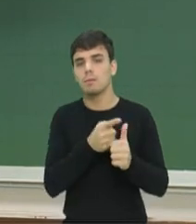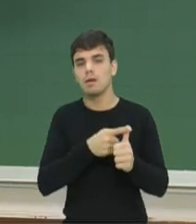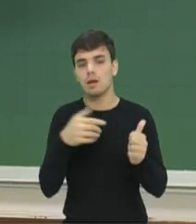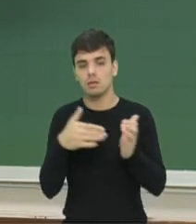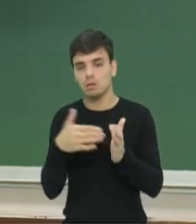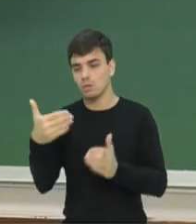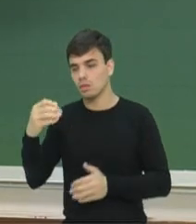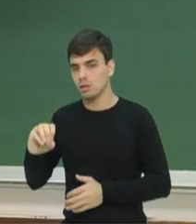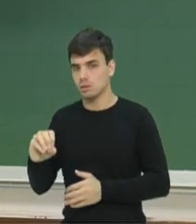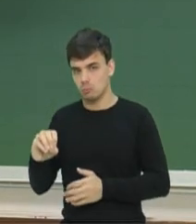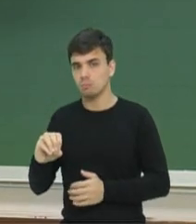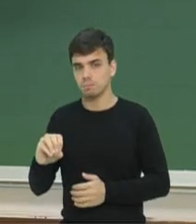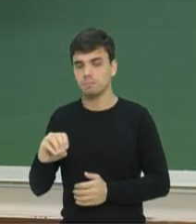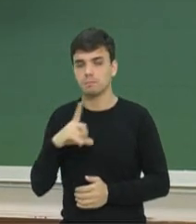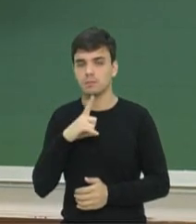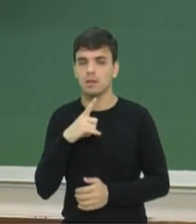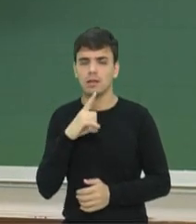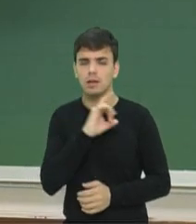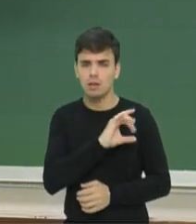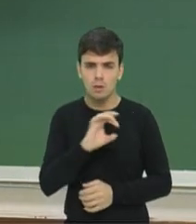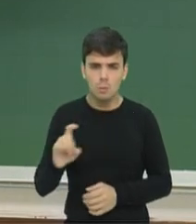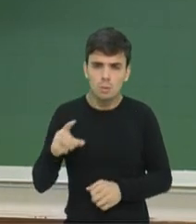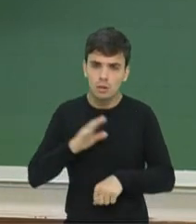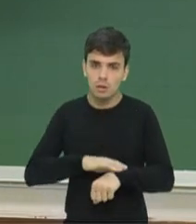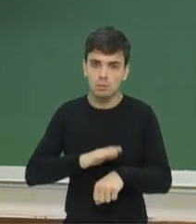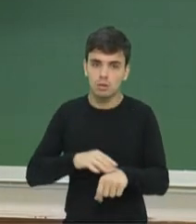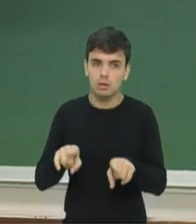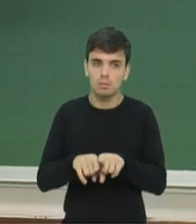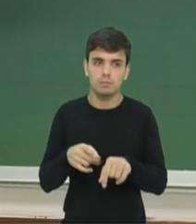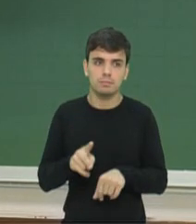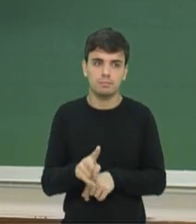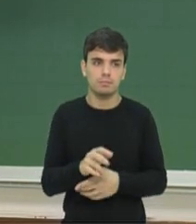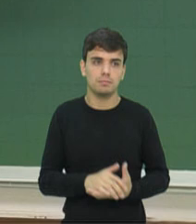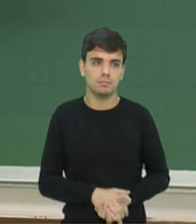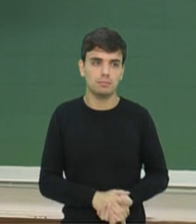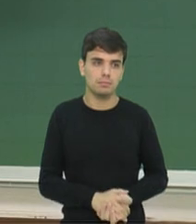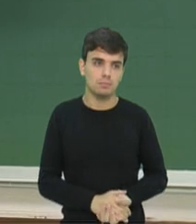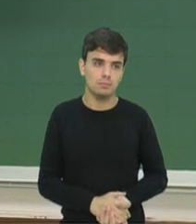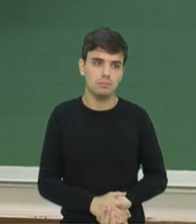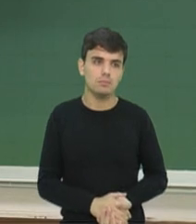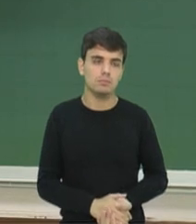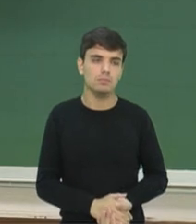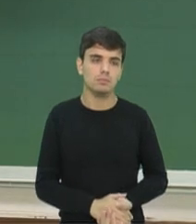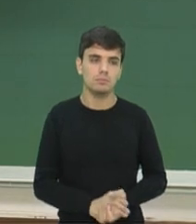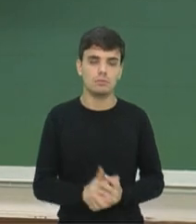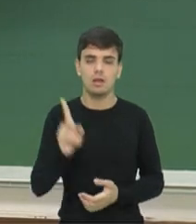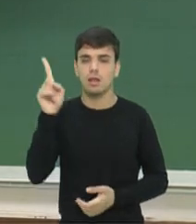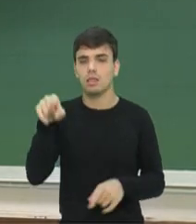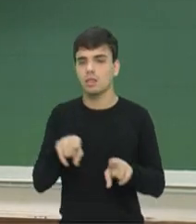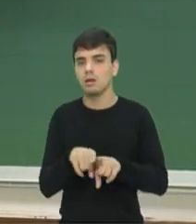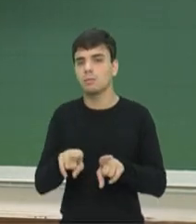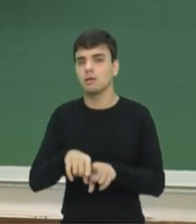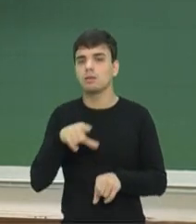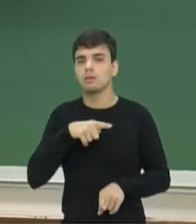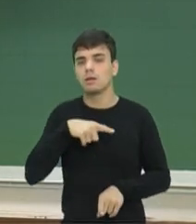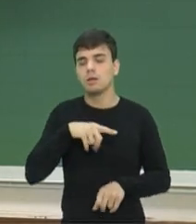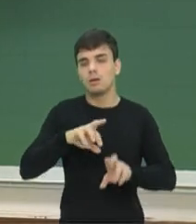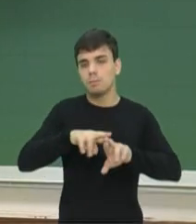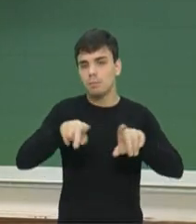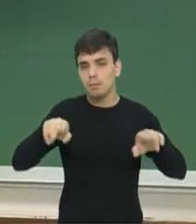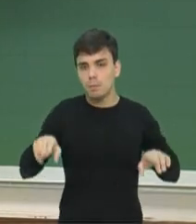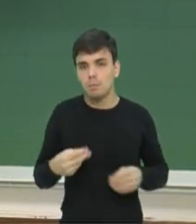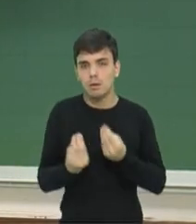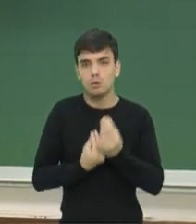preta, né? Então cada uma delas tem seu tempo de permanência também. Aqui também, como nós sabemos, tem vários,